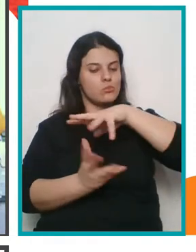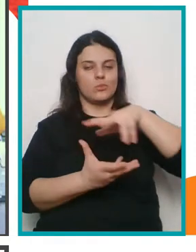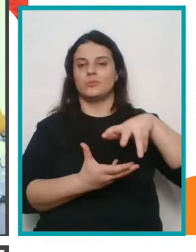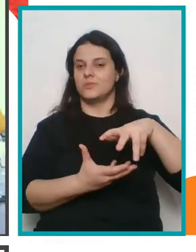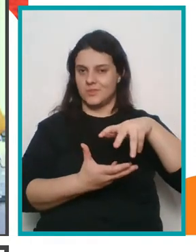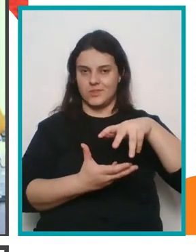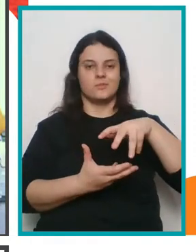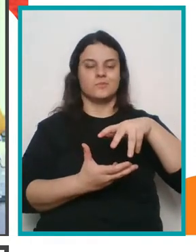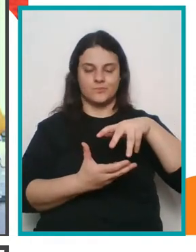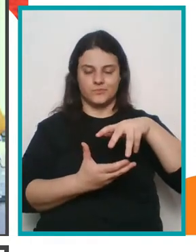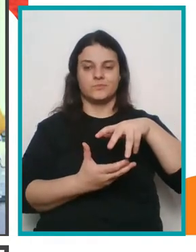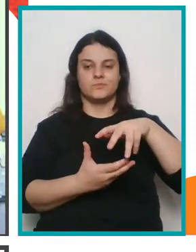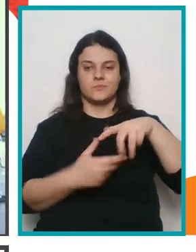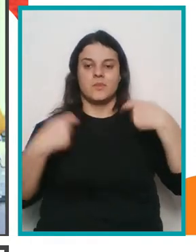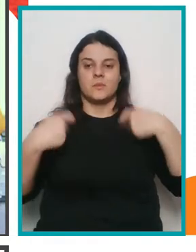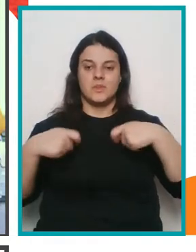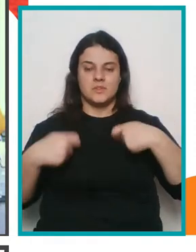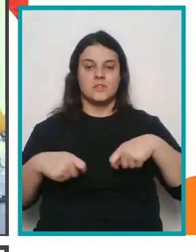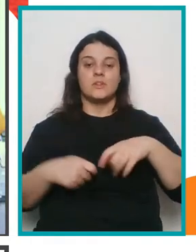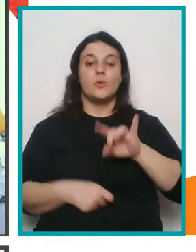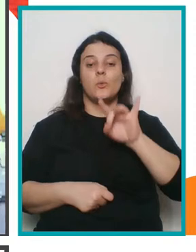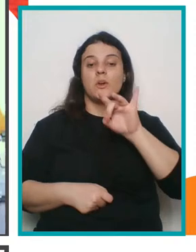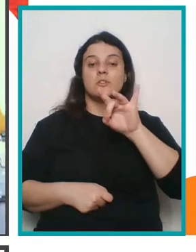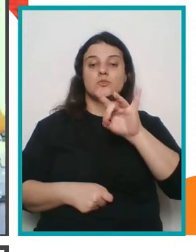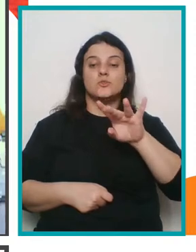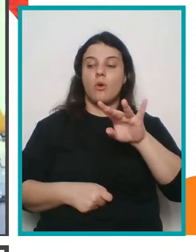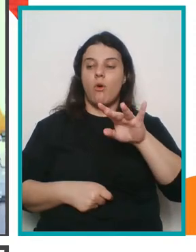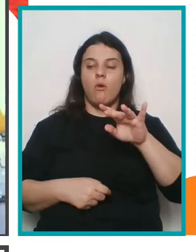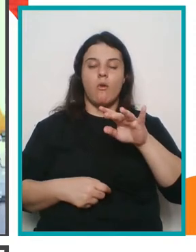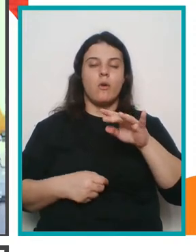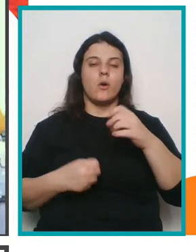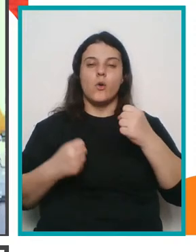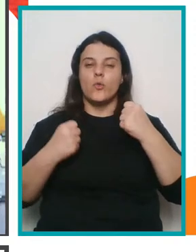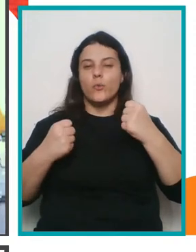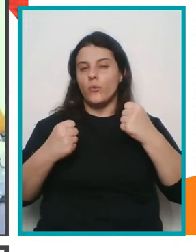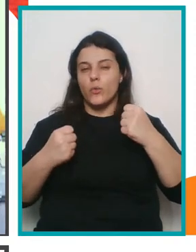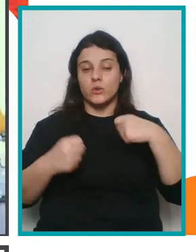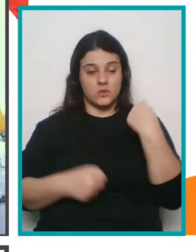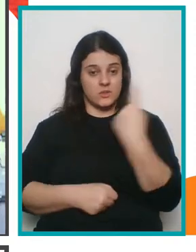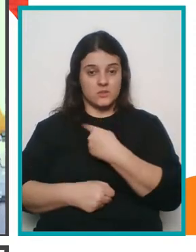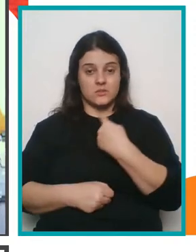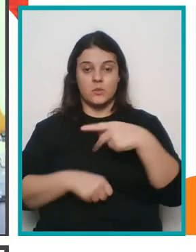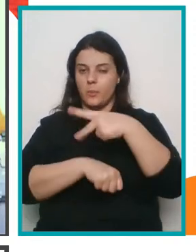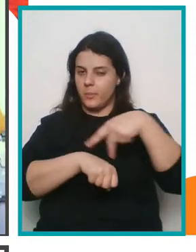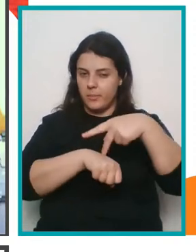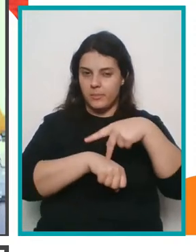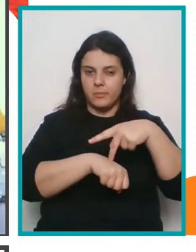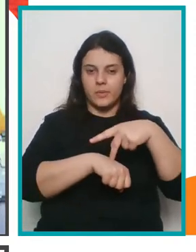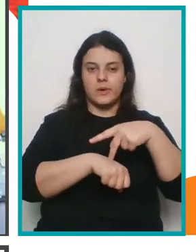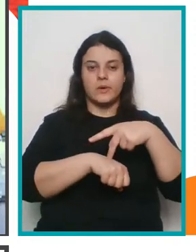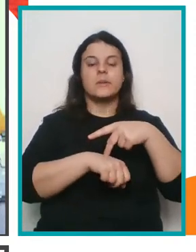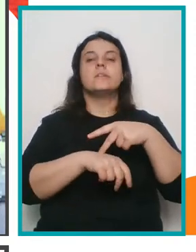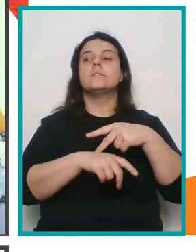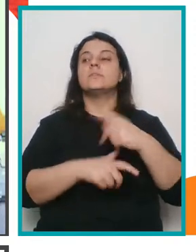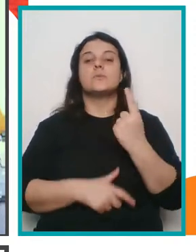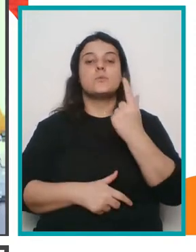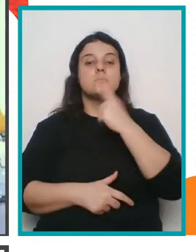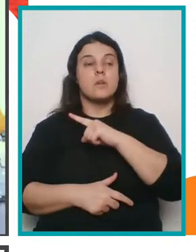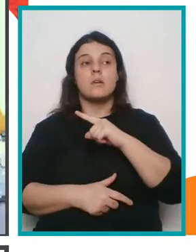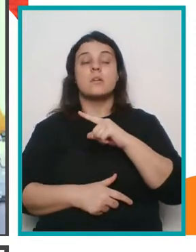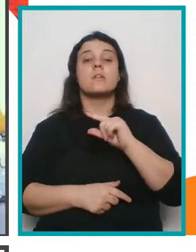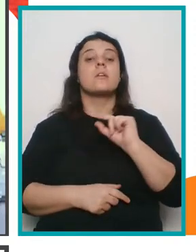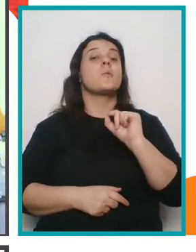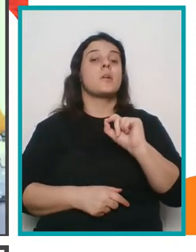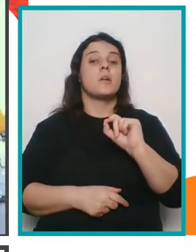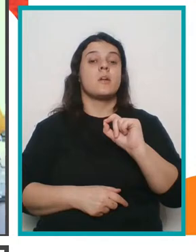fazer, mas que pode ter algum futuro assim